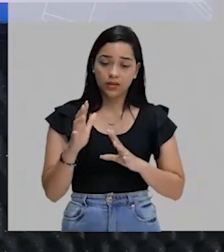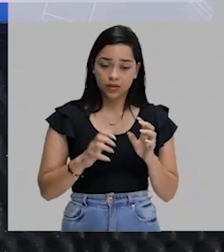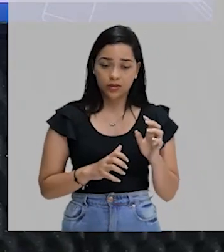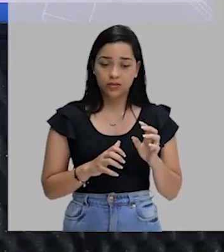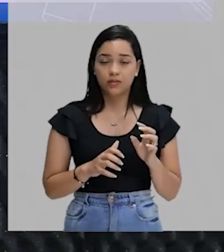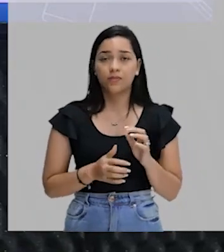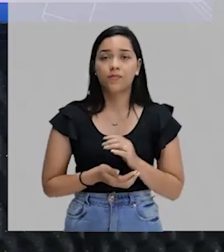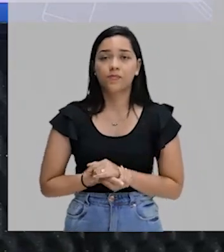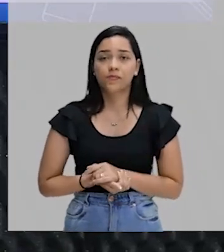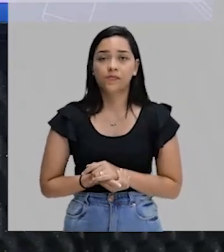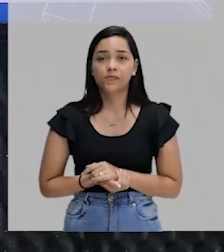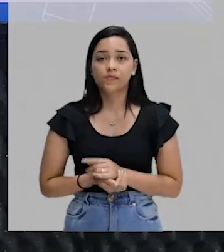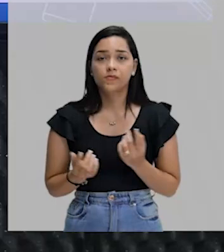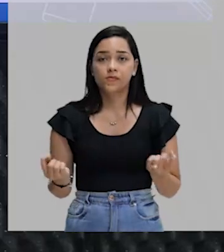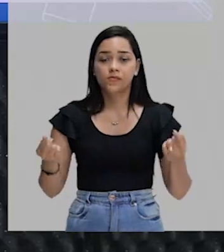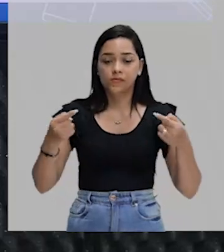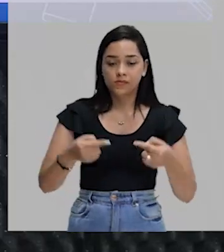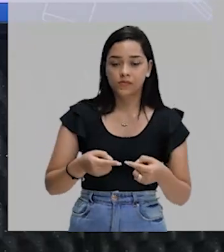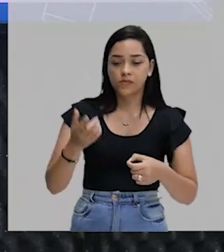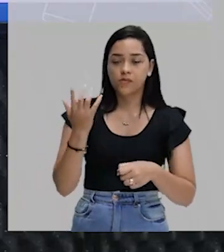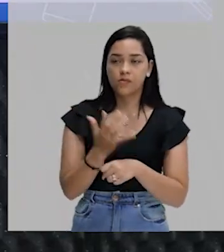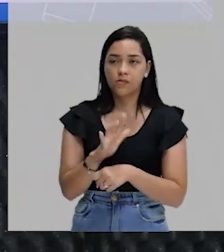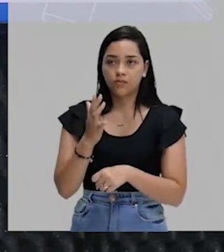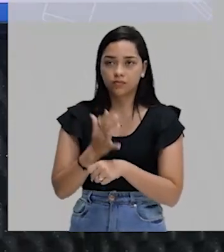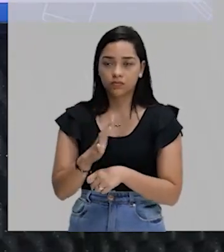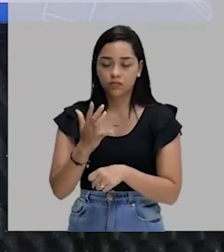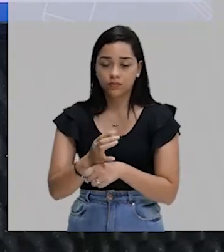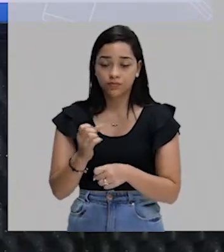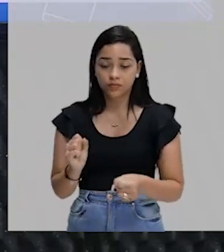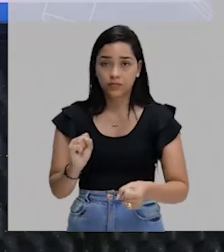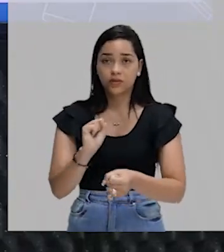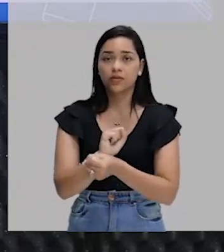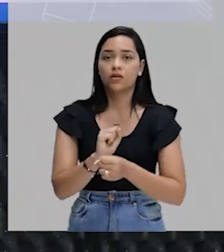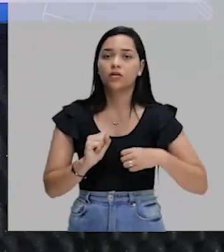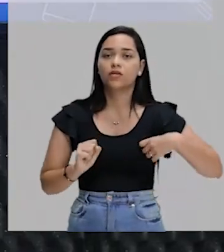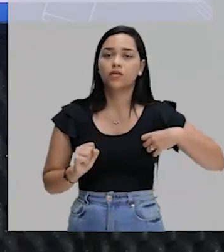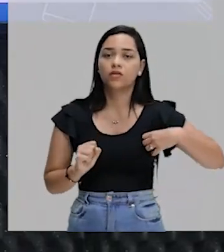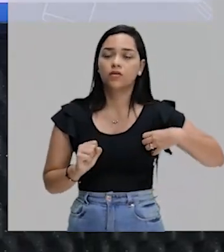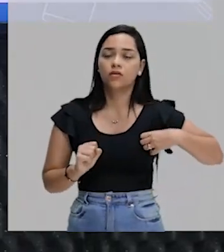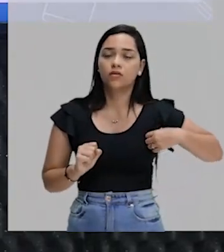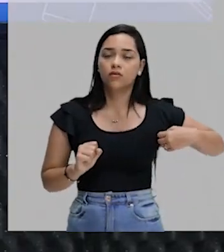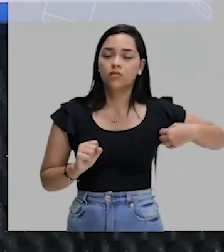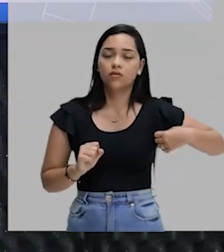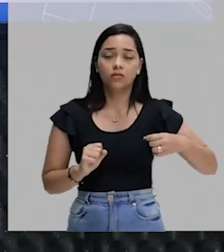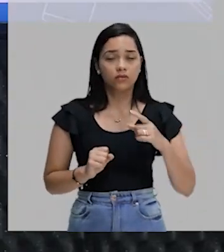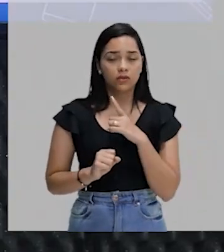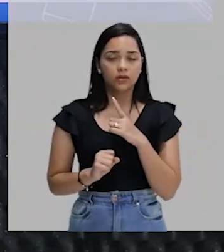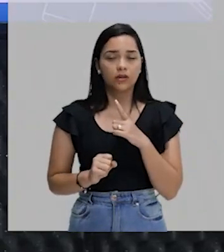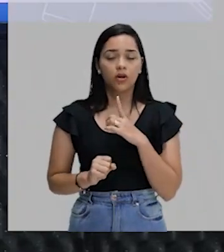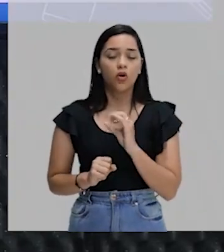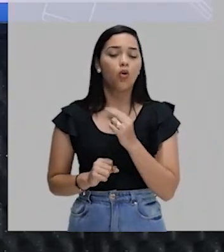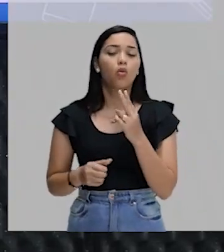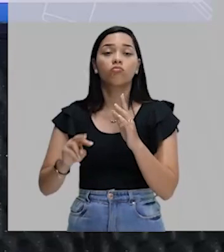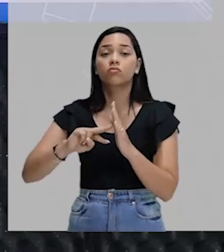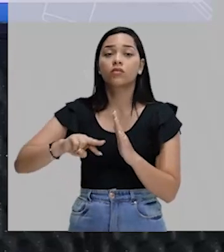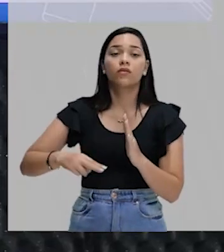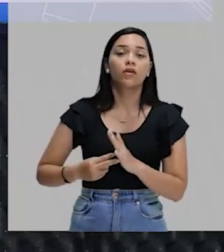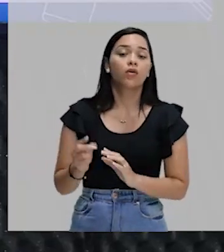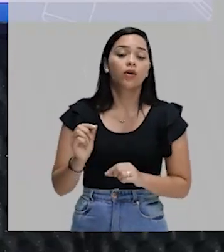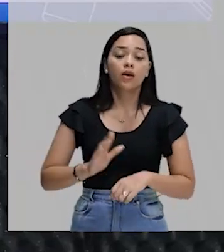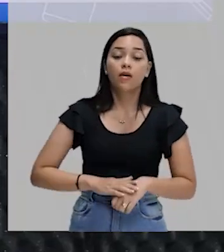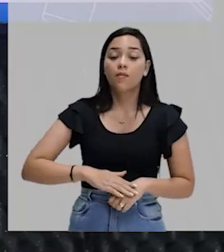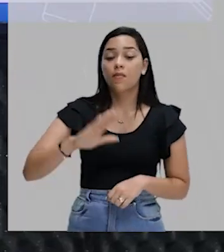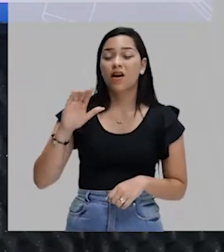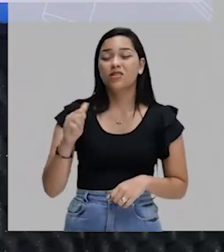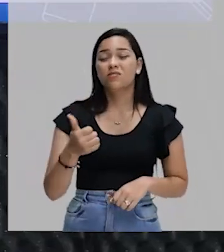resistência contra as práticas de escravidão por parte dos colonos ibéricos. Ou seja, foram mais